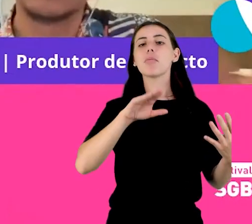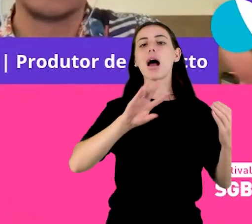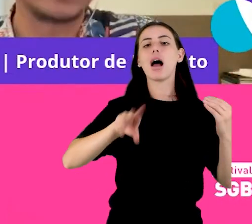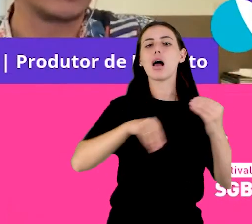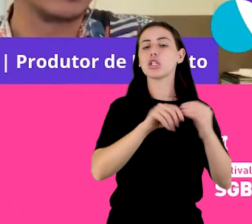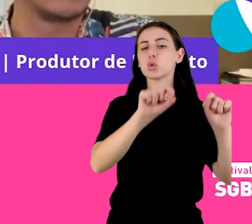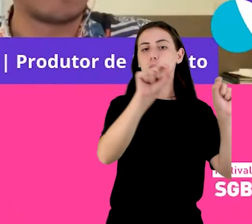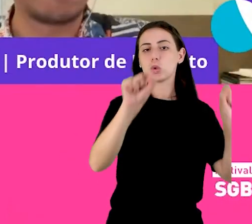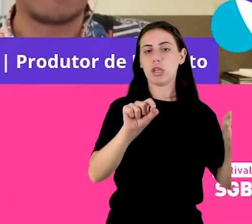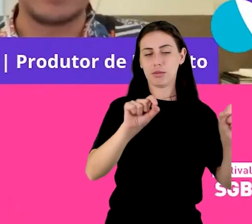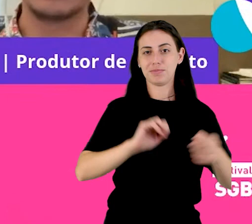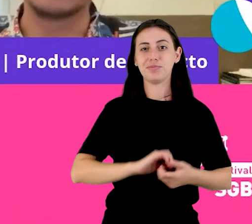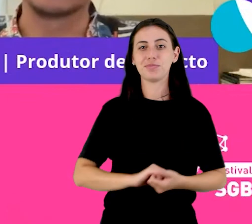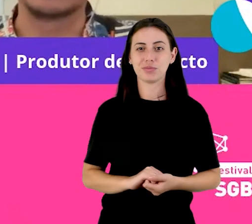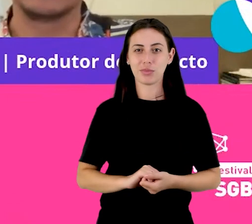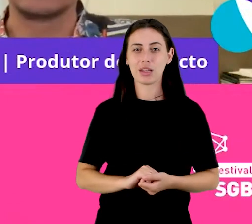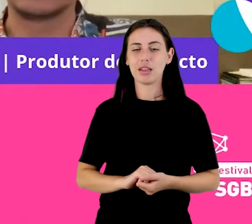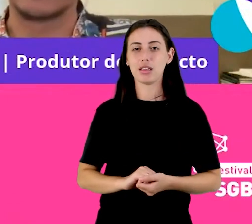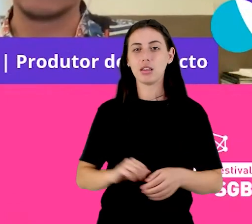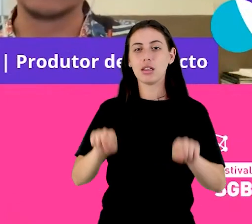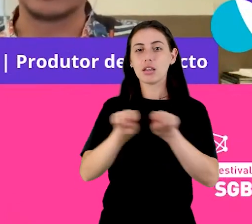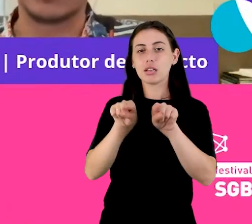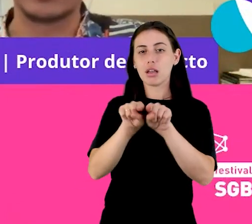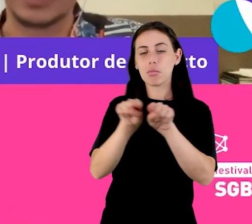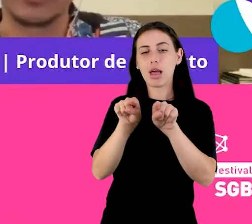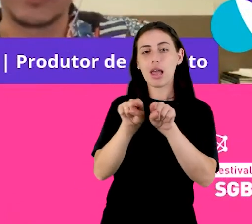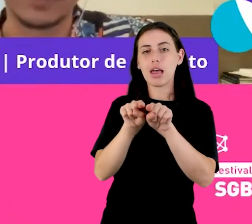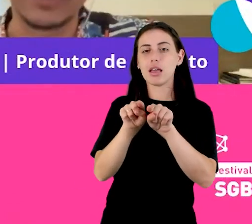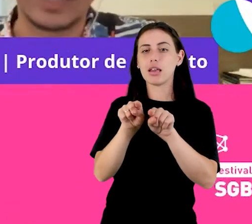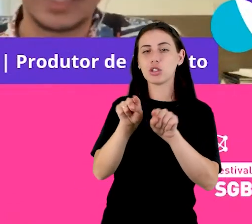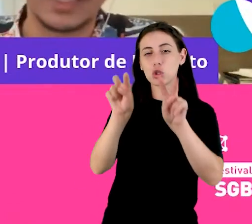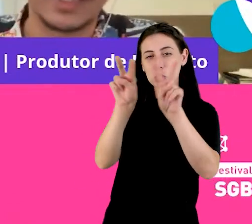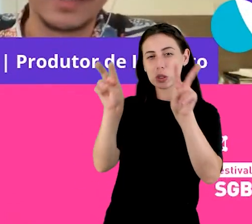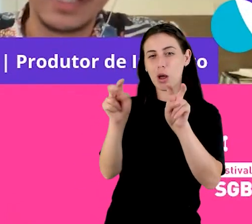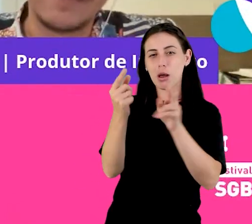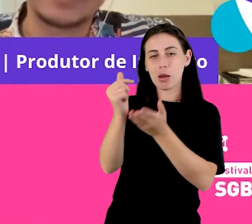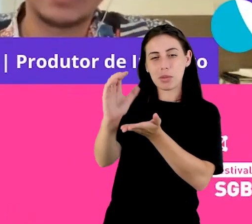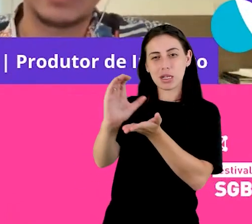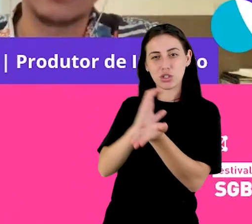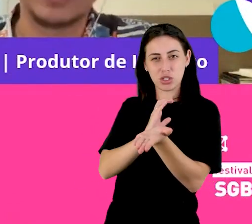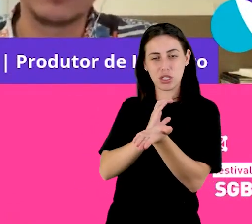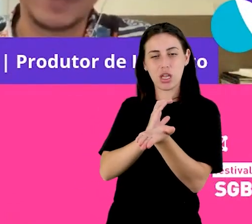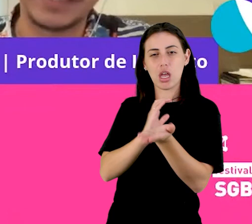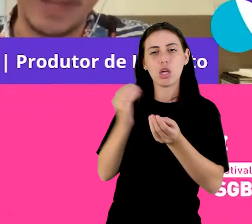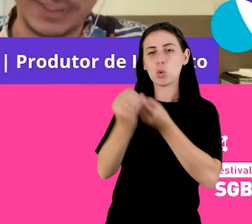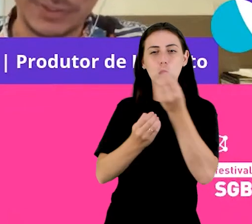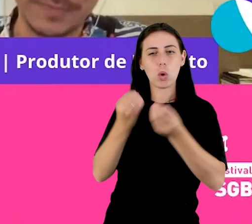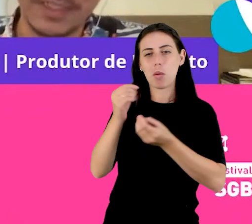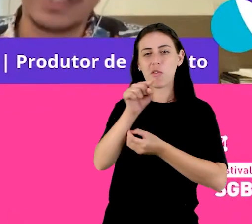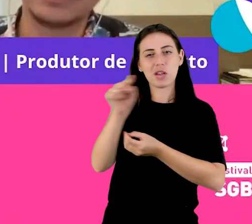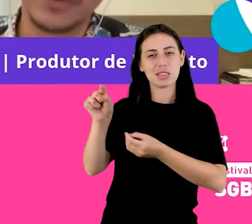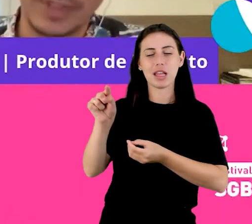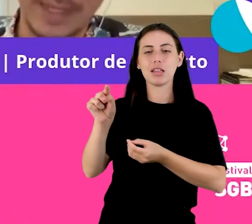mobilização, promover sessões. E aí a gente conseguiu se inscrever num outro edital de direitos humanos da Embaixada do Reino dos Países